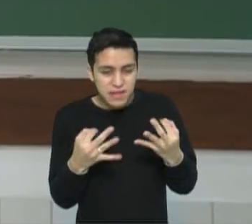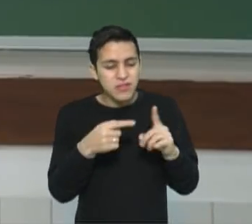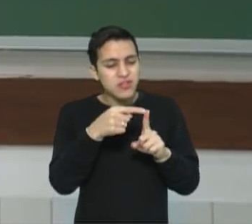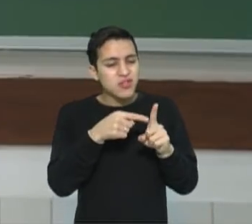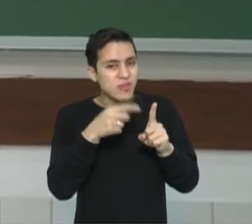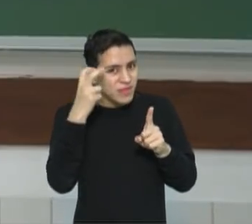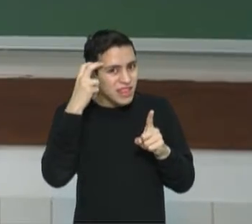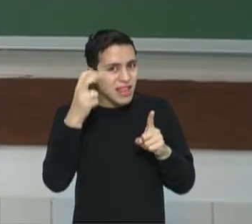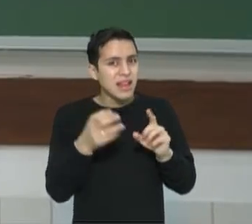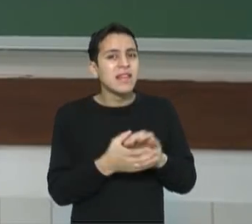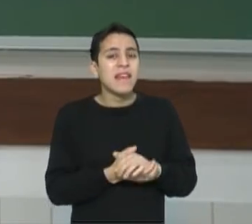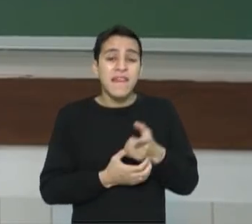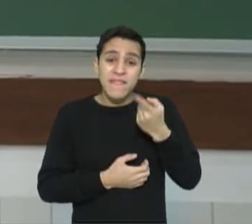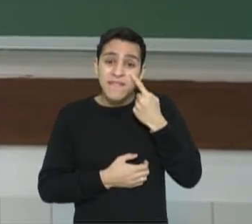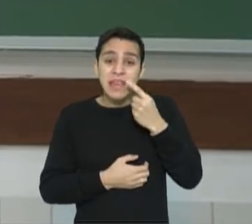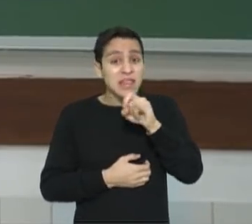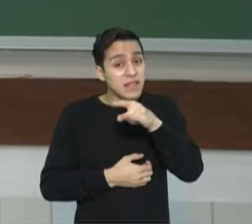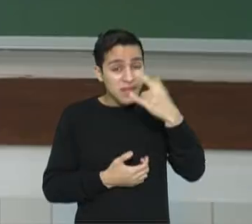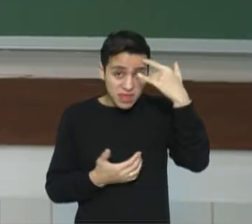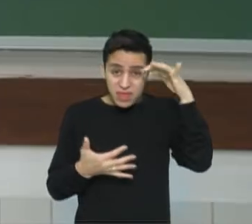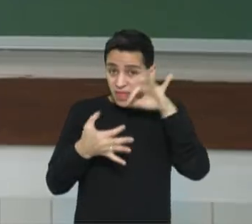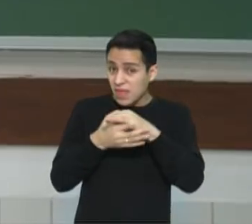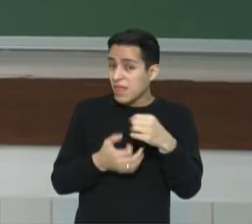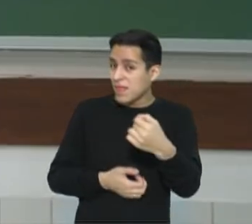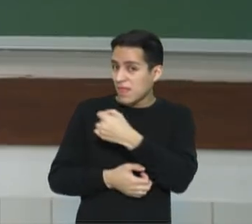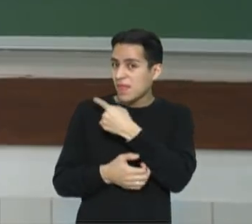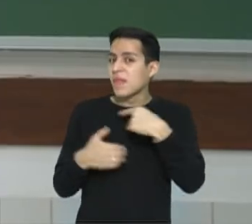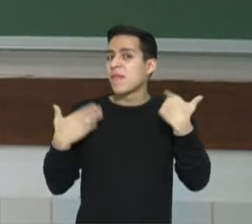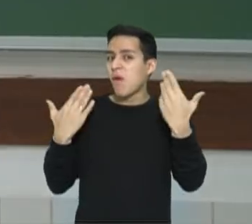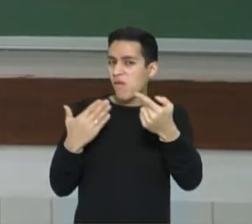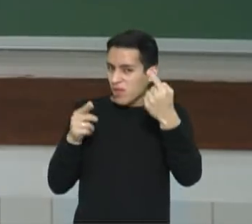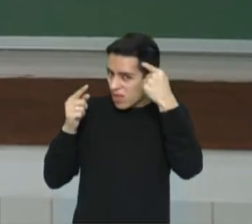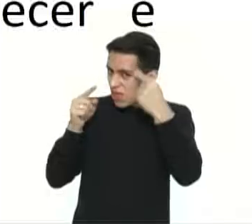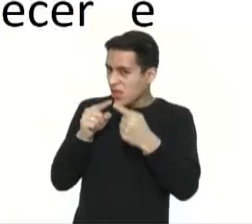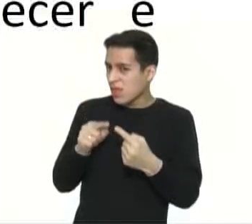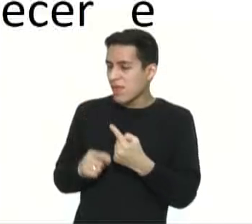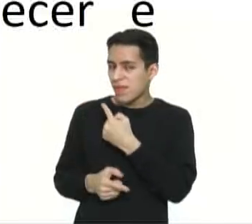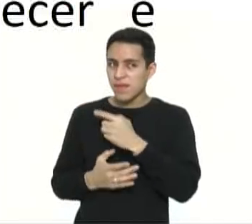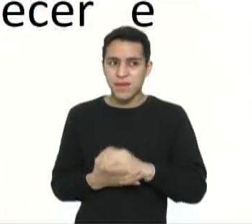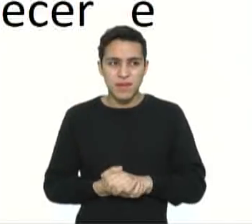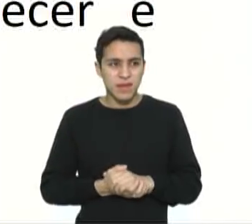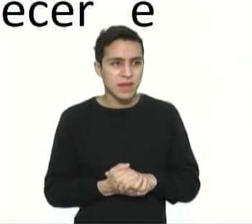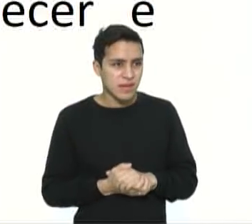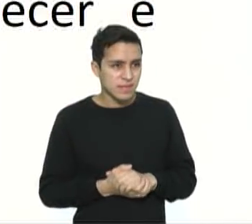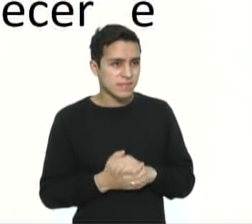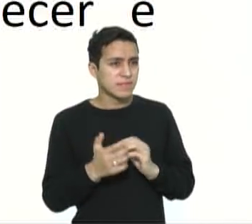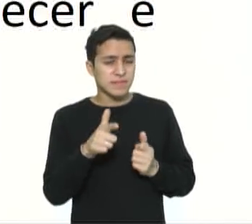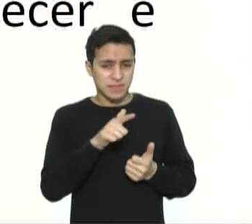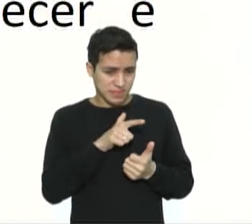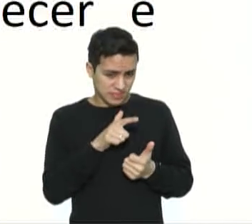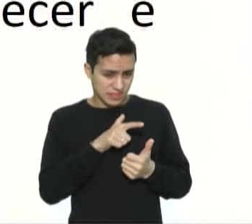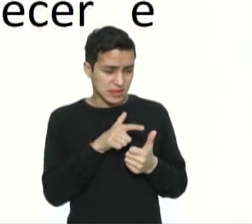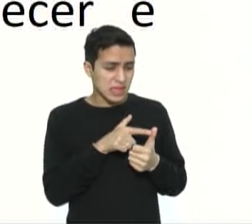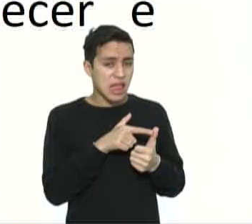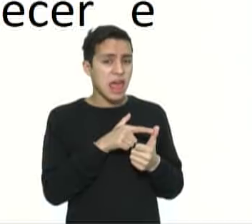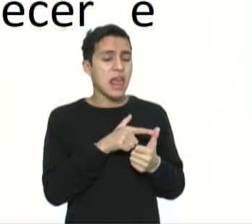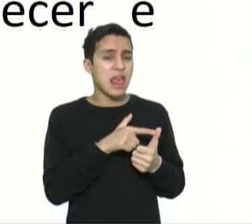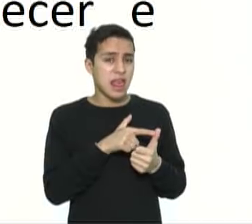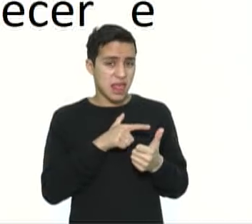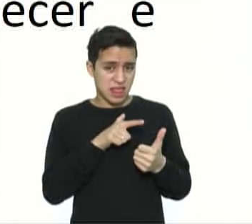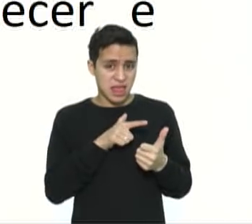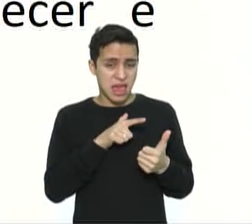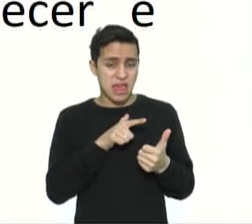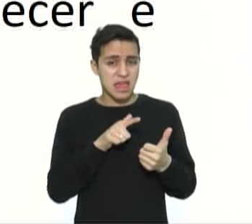de inteligências. Veja se você se encaixa em alguma delas aí. Ele concluiu, a princípio, que há sete tipos